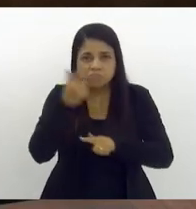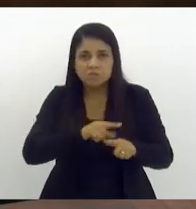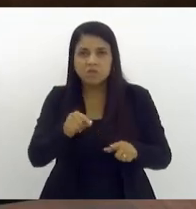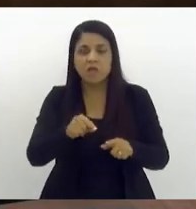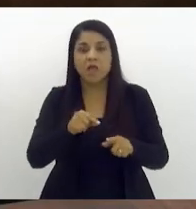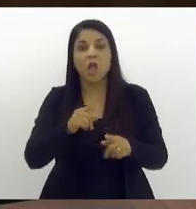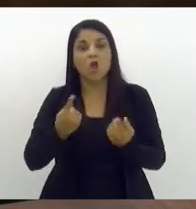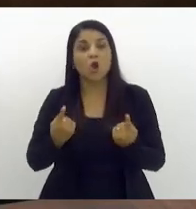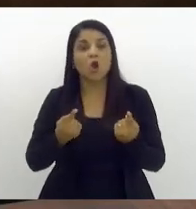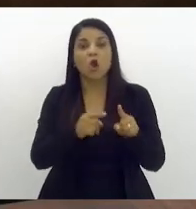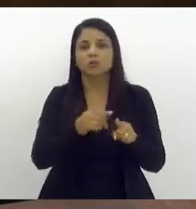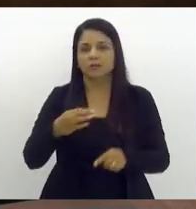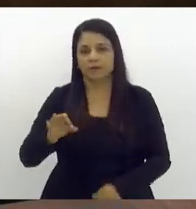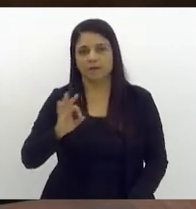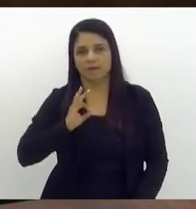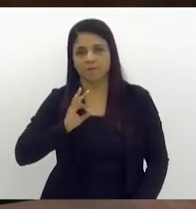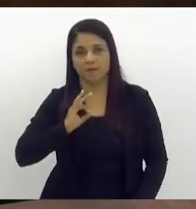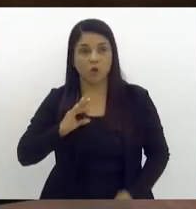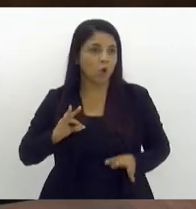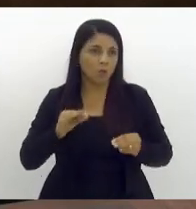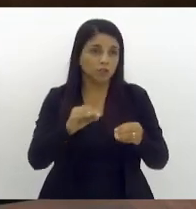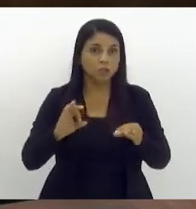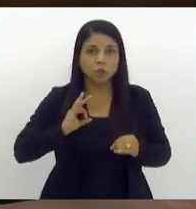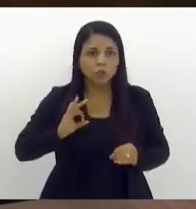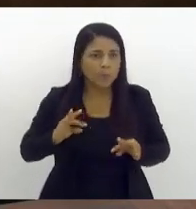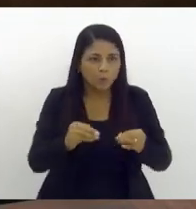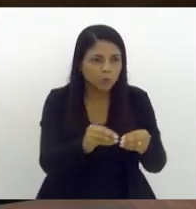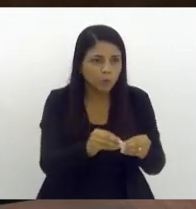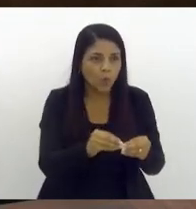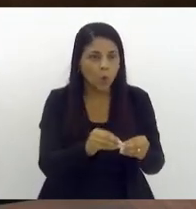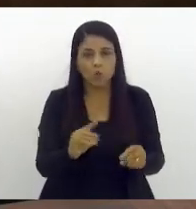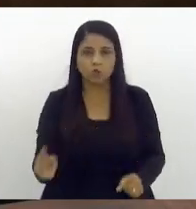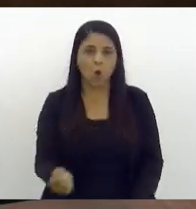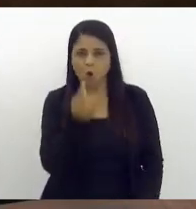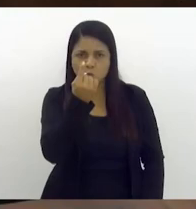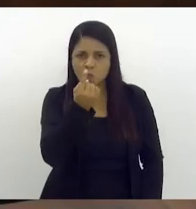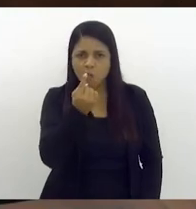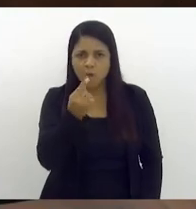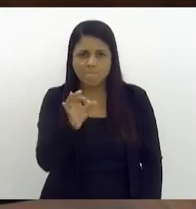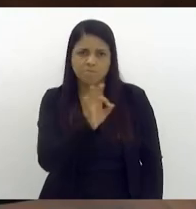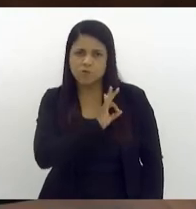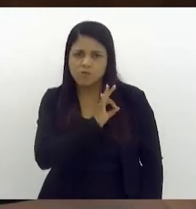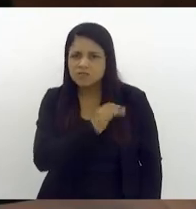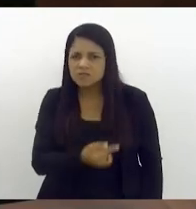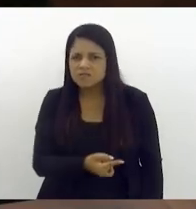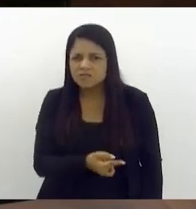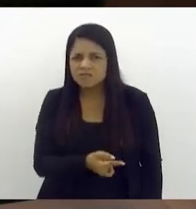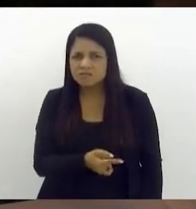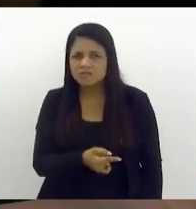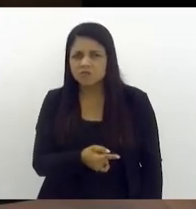de câmera. Ou a gente bota a câmera em todo mundo ou não bota em ninguém, não tem porquê só dar porrada no policial. Obrigada.